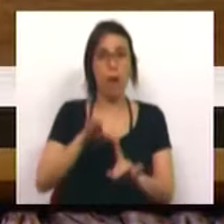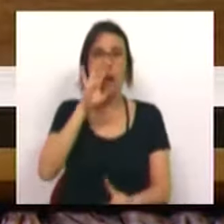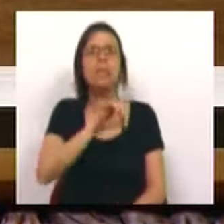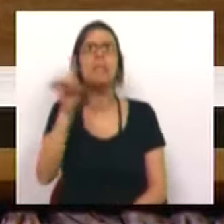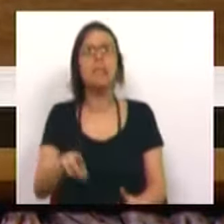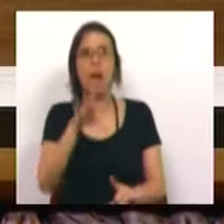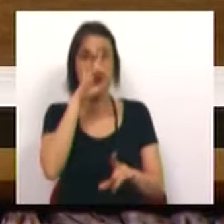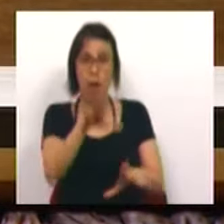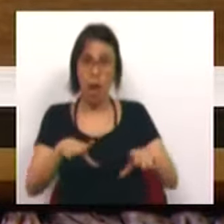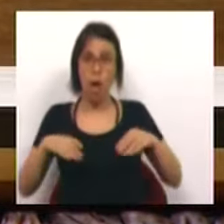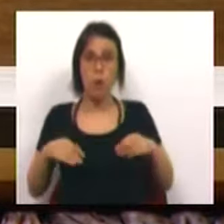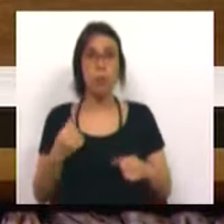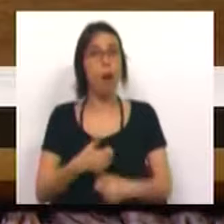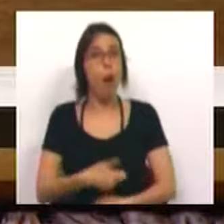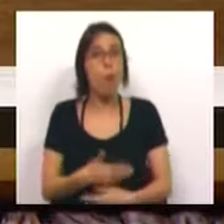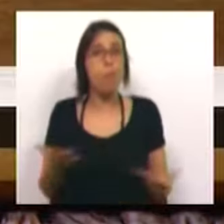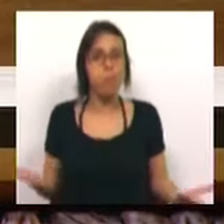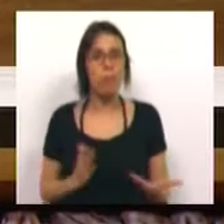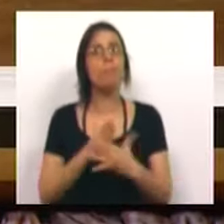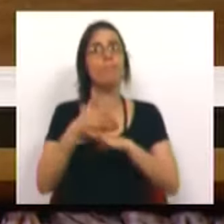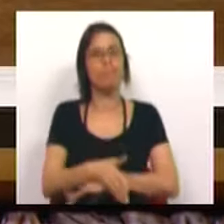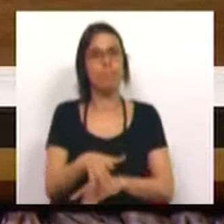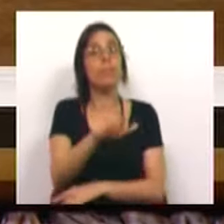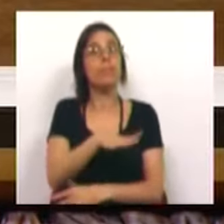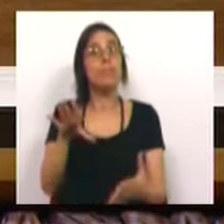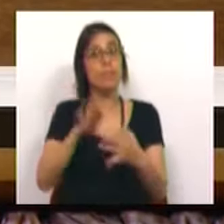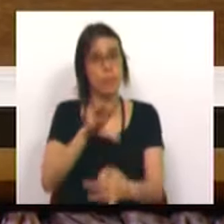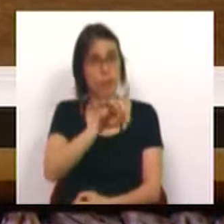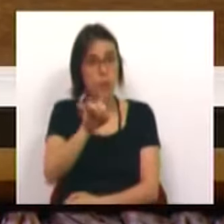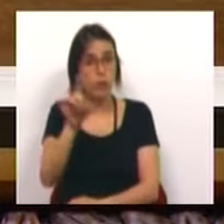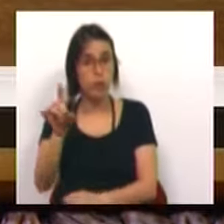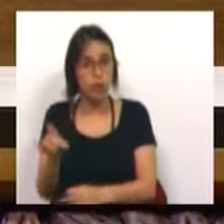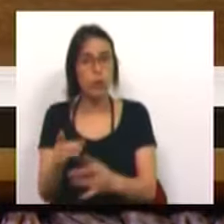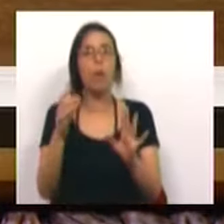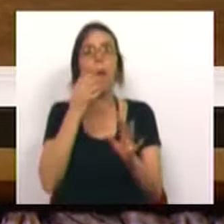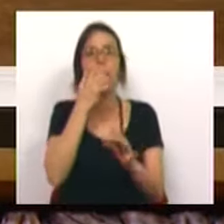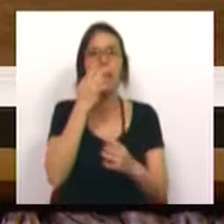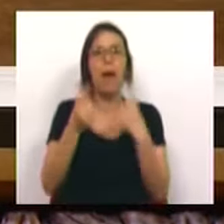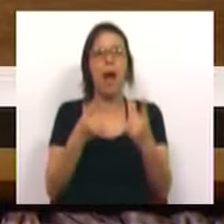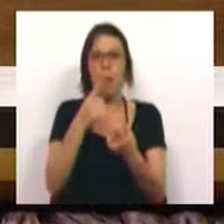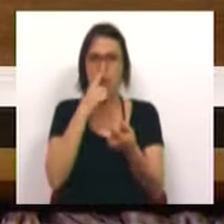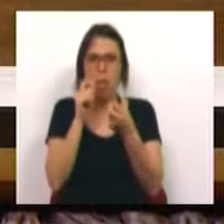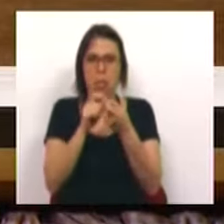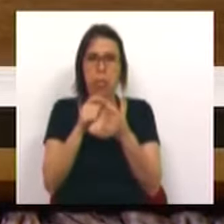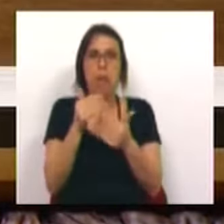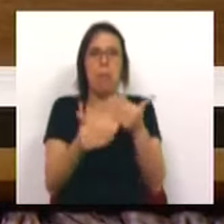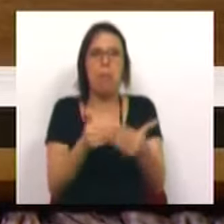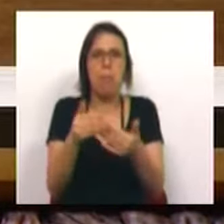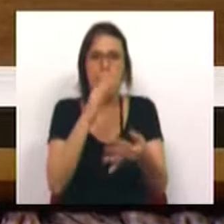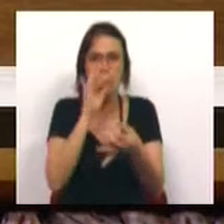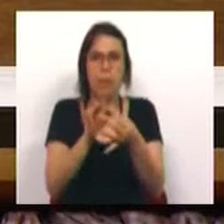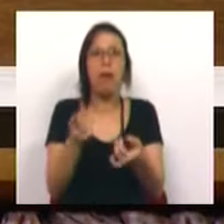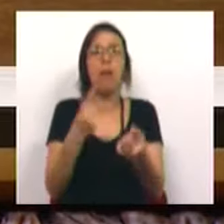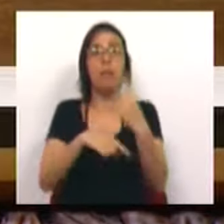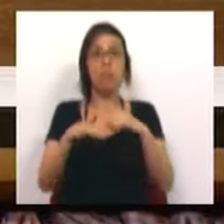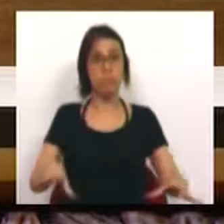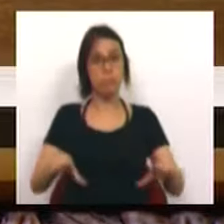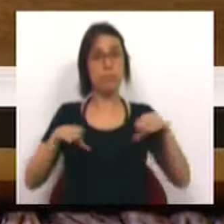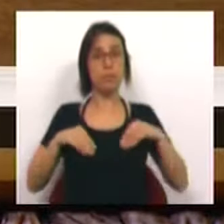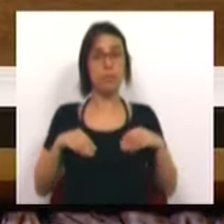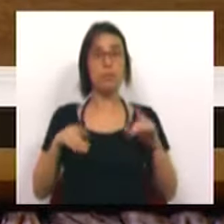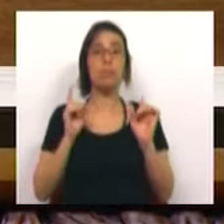Governo assumir que nada vai fazer para intervir nestas questões, para lá de alguns tímidos e pontuais avanços, estará a assumir que